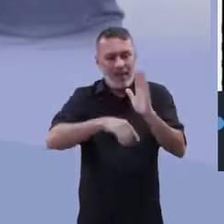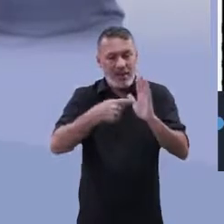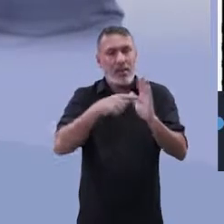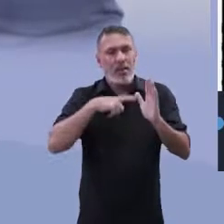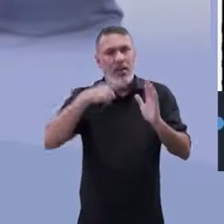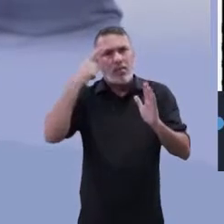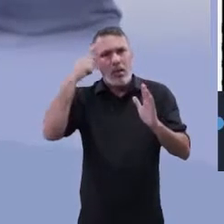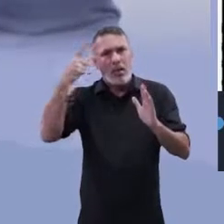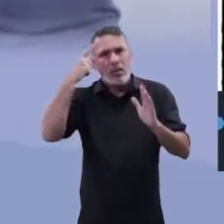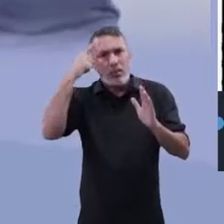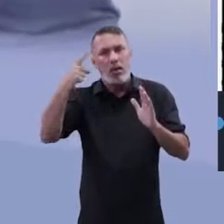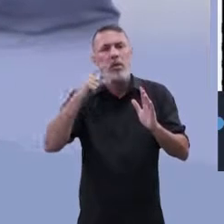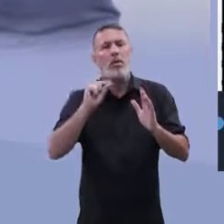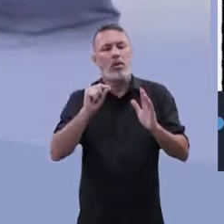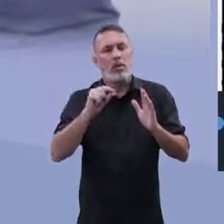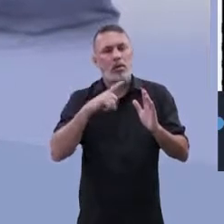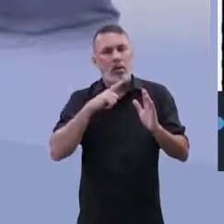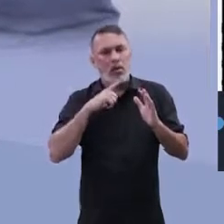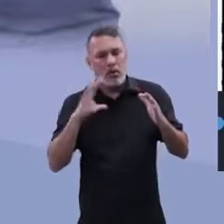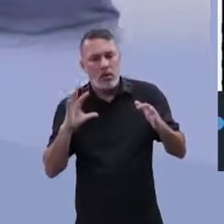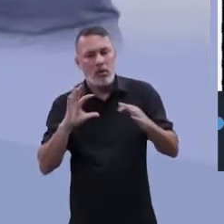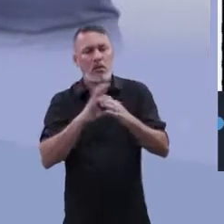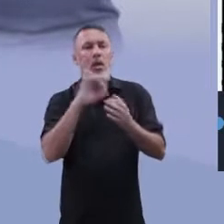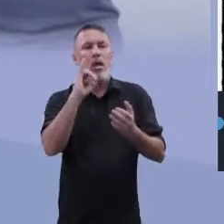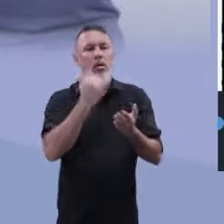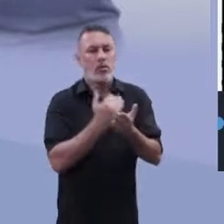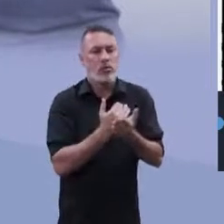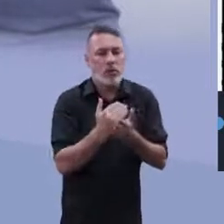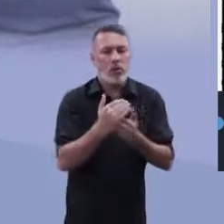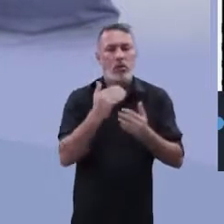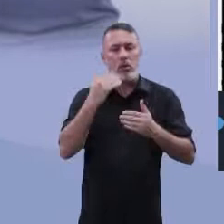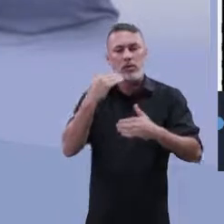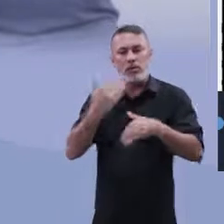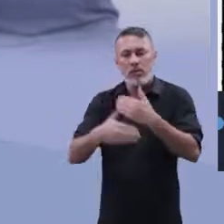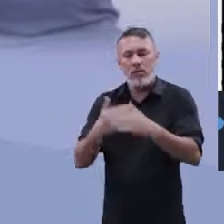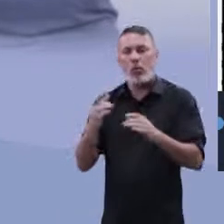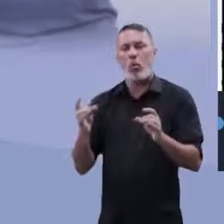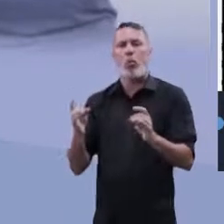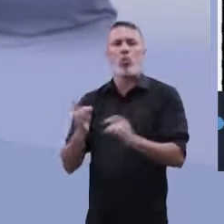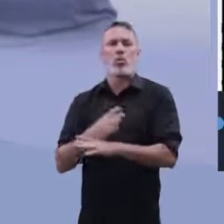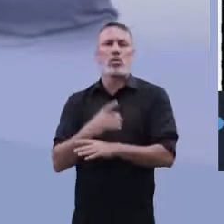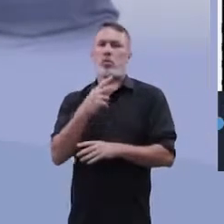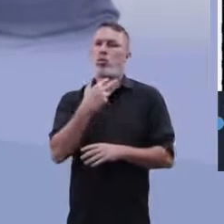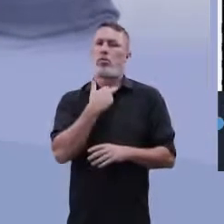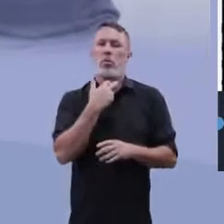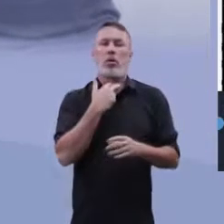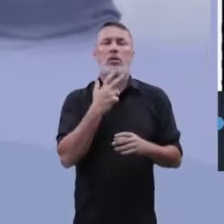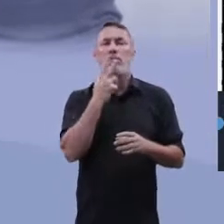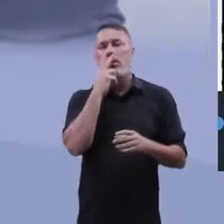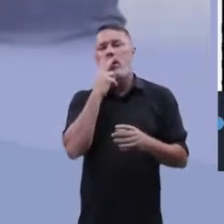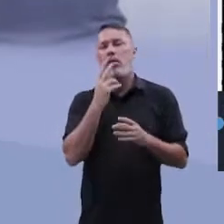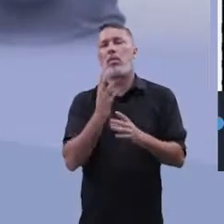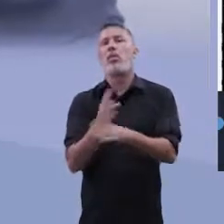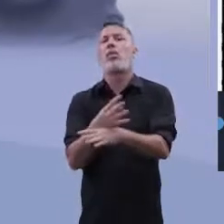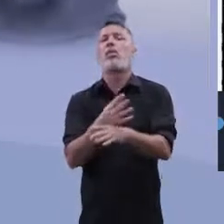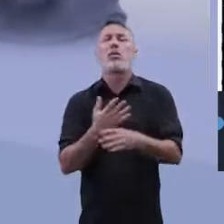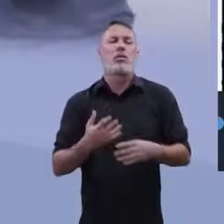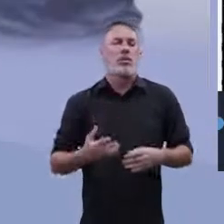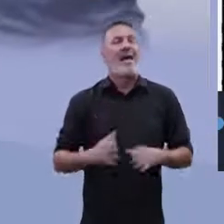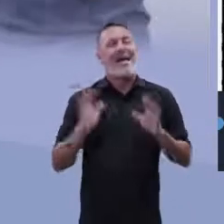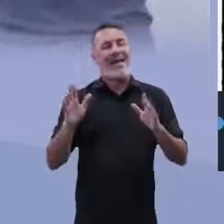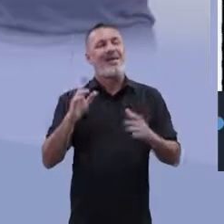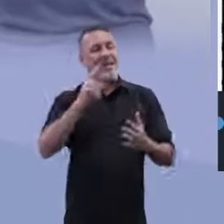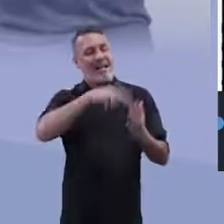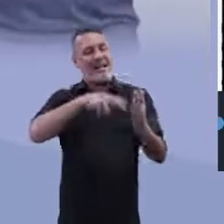texto, ela compõe a introdução da ideia, o desenvolvimento e a conclusão. Você não pode deixar uma ideia solta,